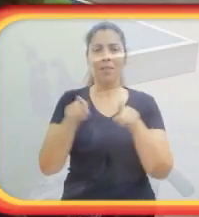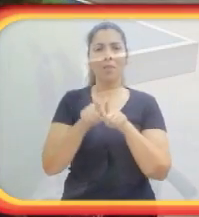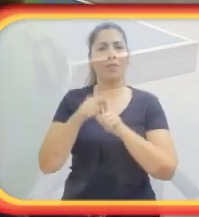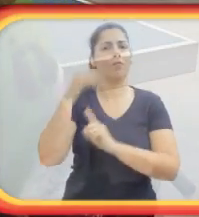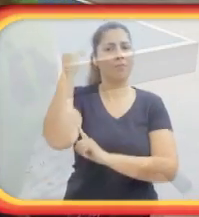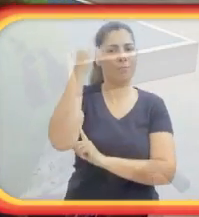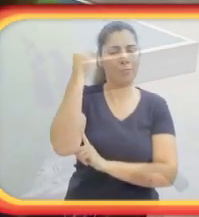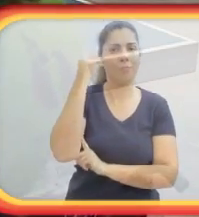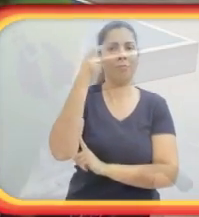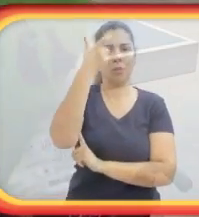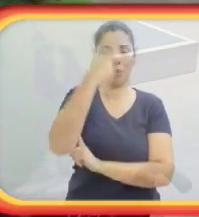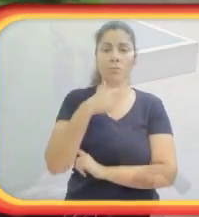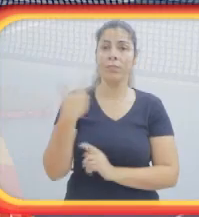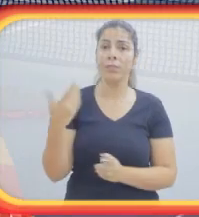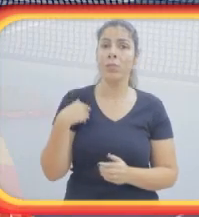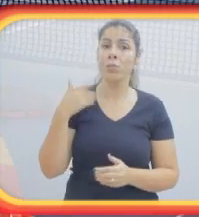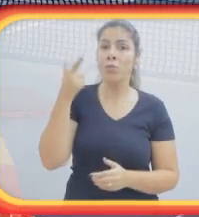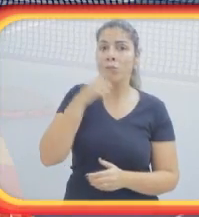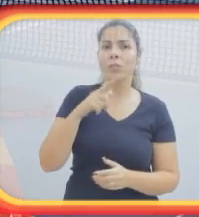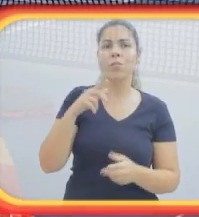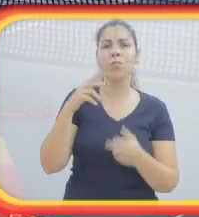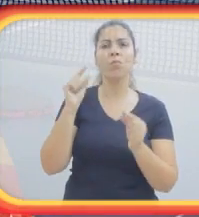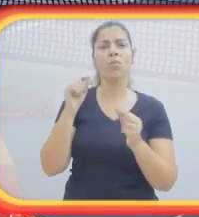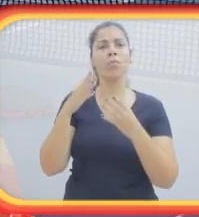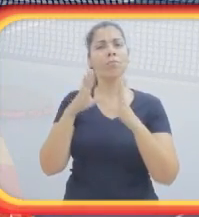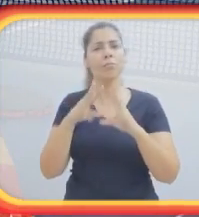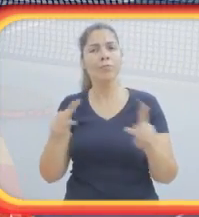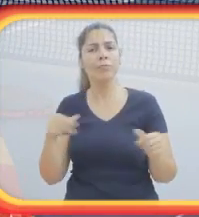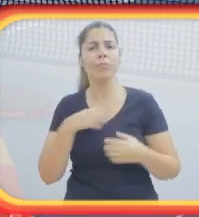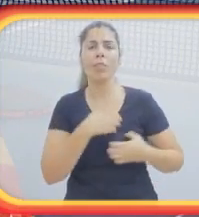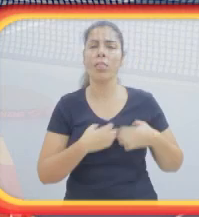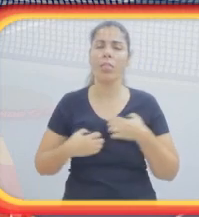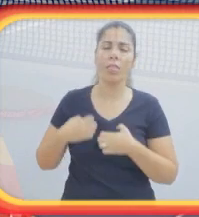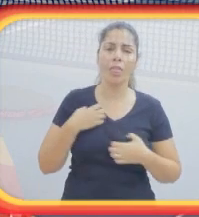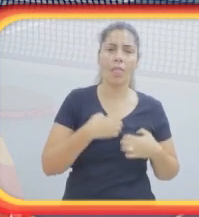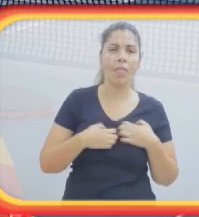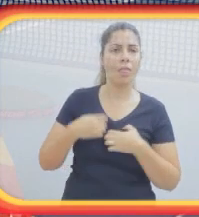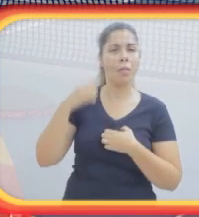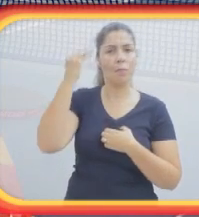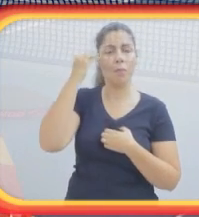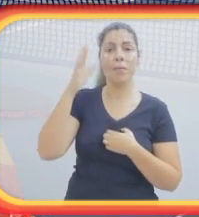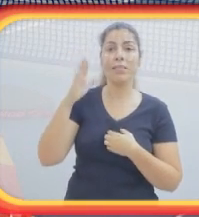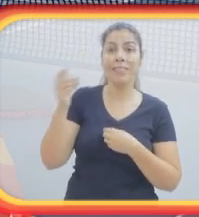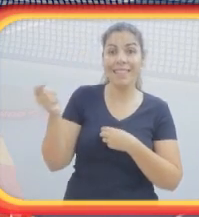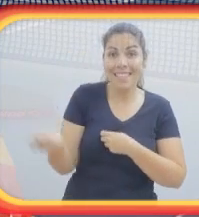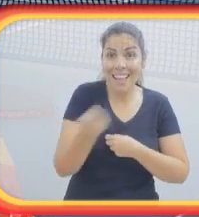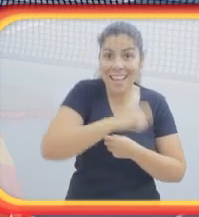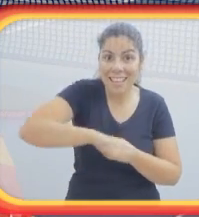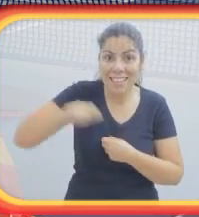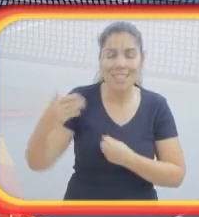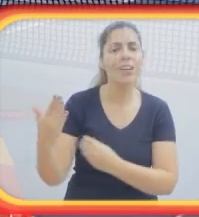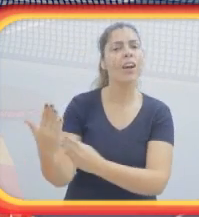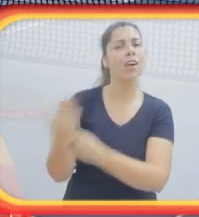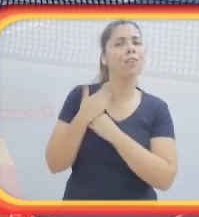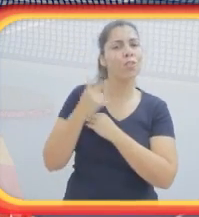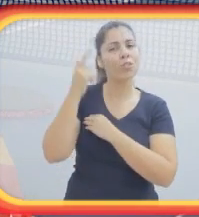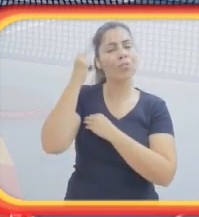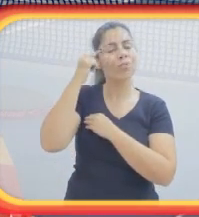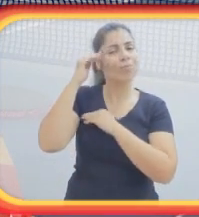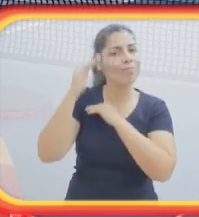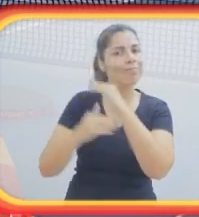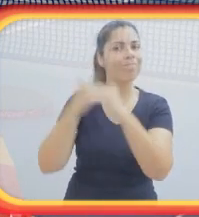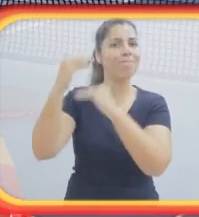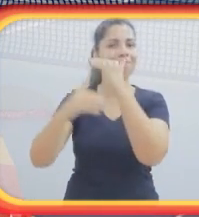reabilitação, tanto física quanto psicológica. Logo após um trauma, assim, o que abala muito é o